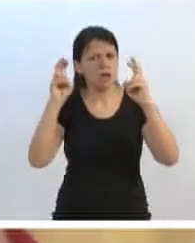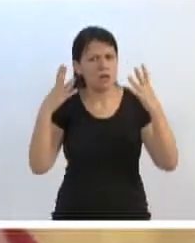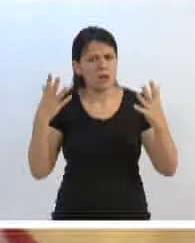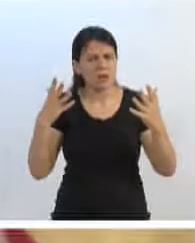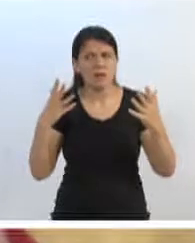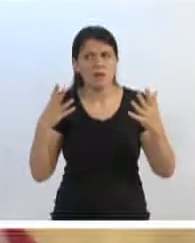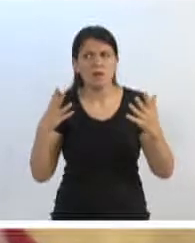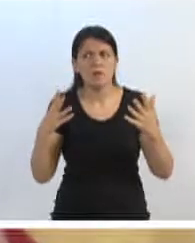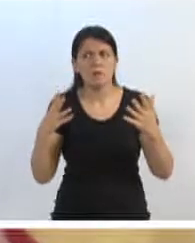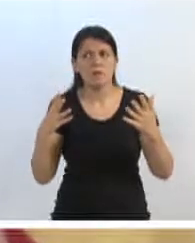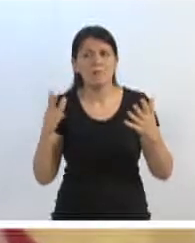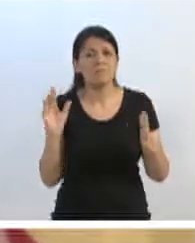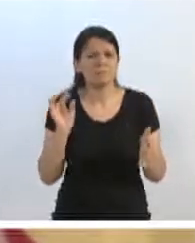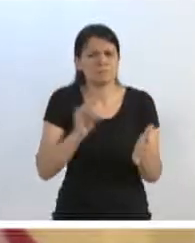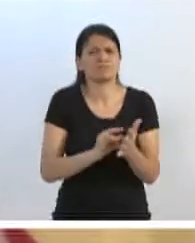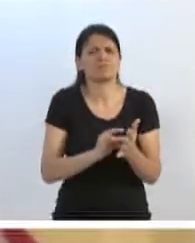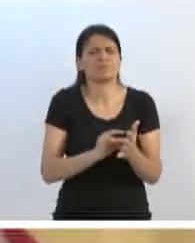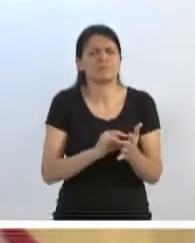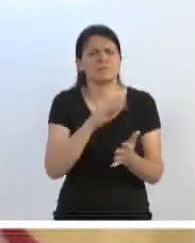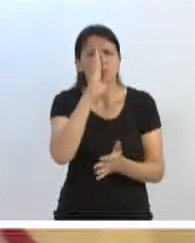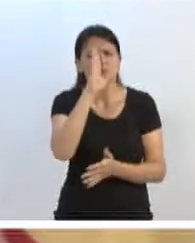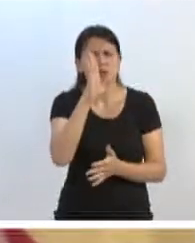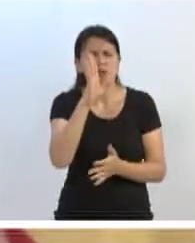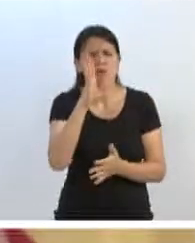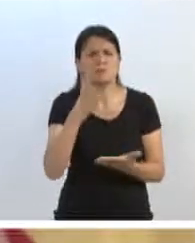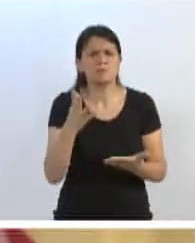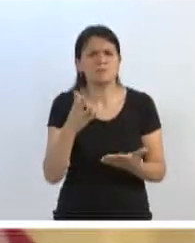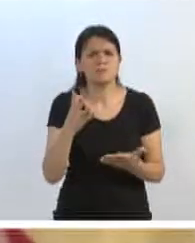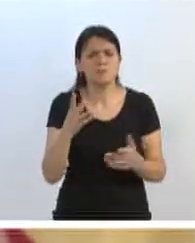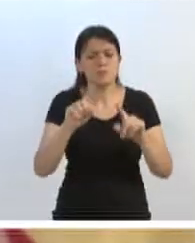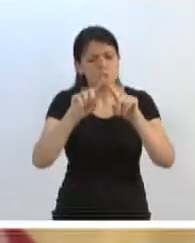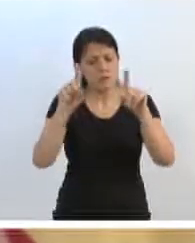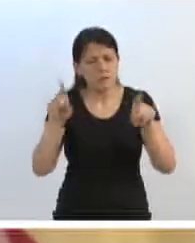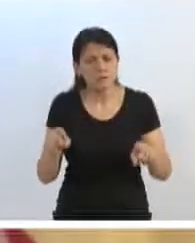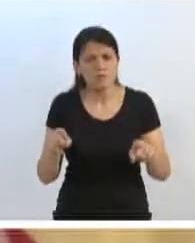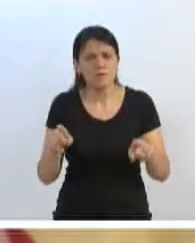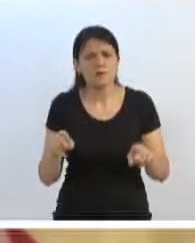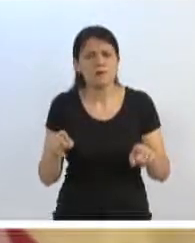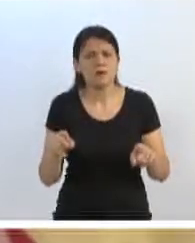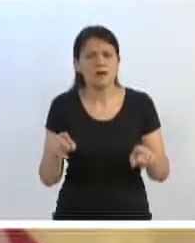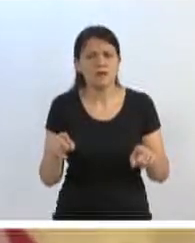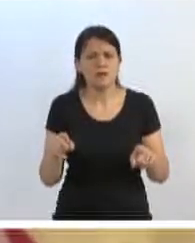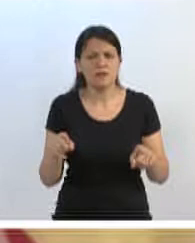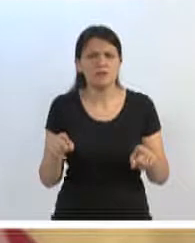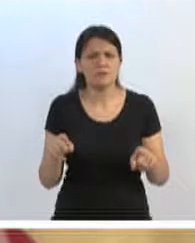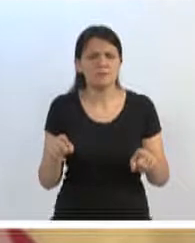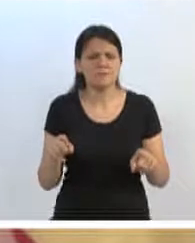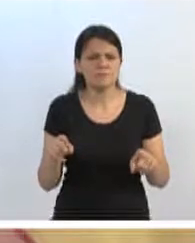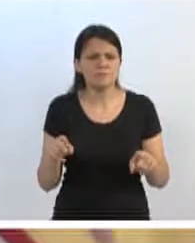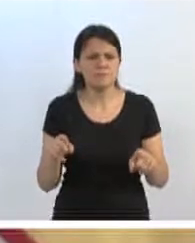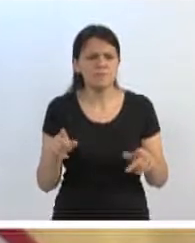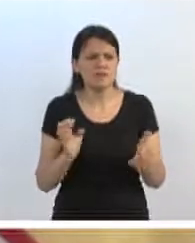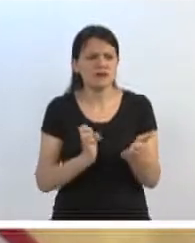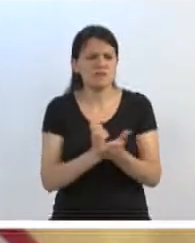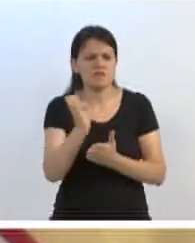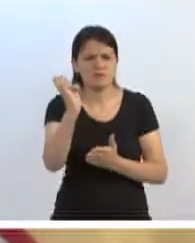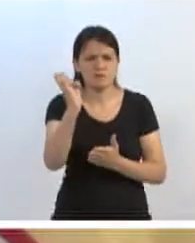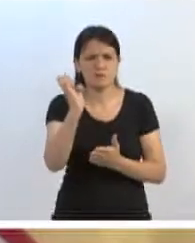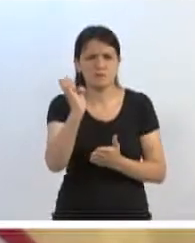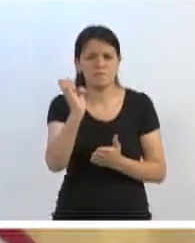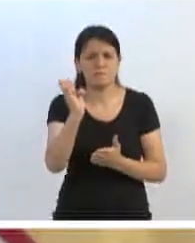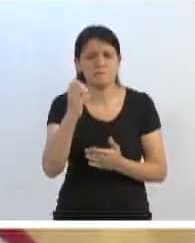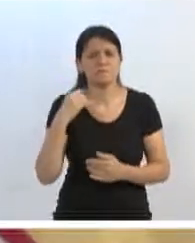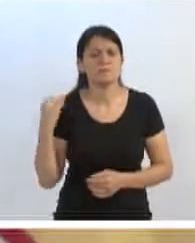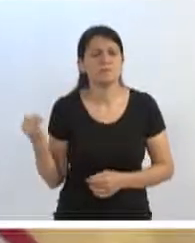efetivamente preferencialmente ocupados por servidores de carreira é isso é extremamente importante é que